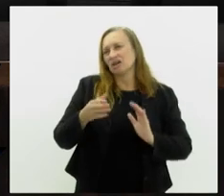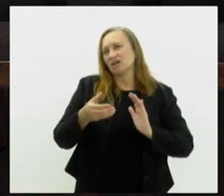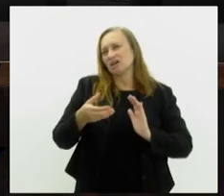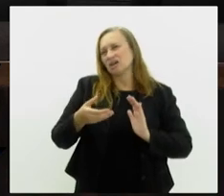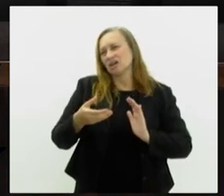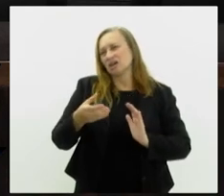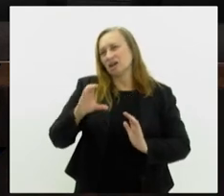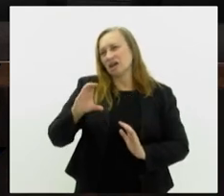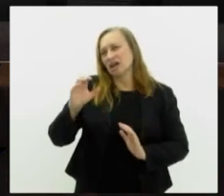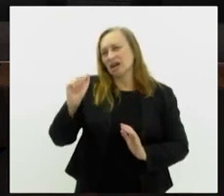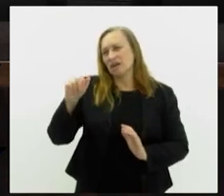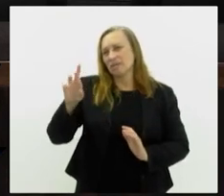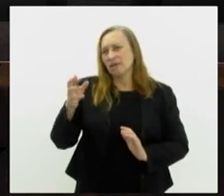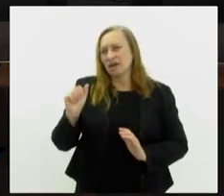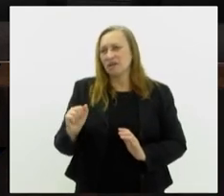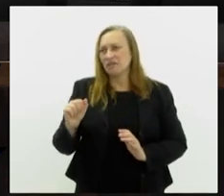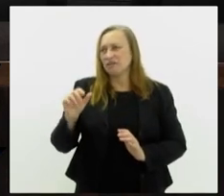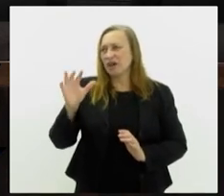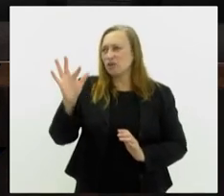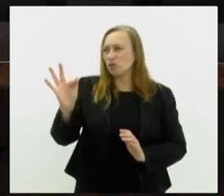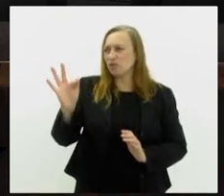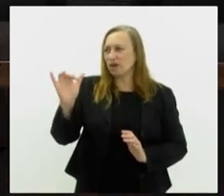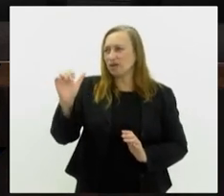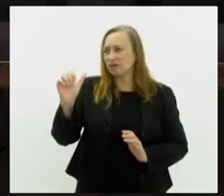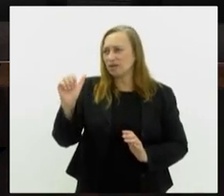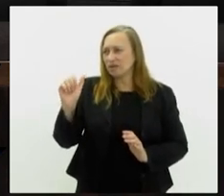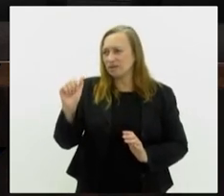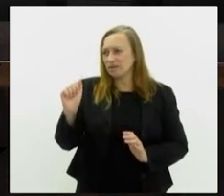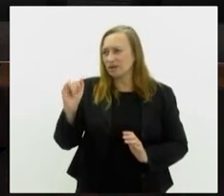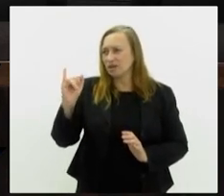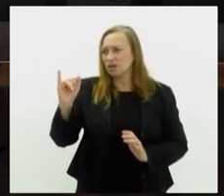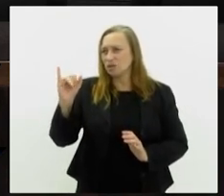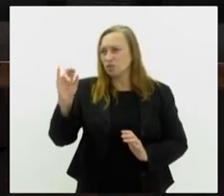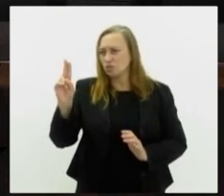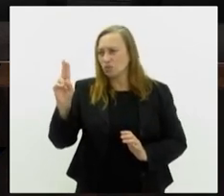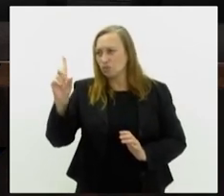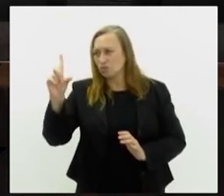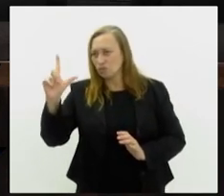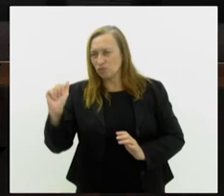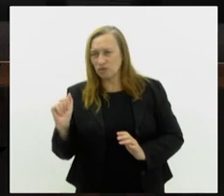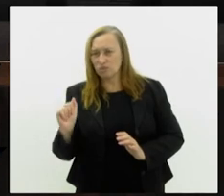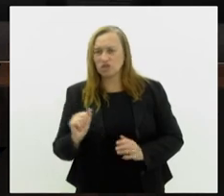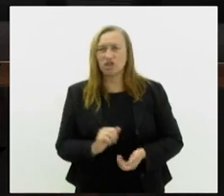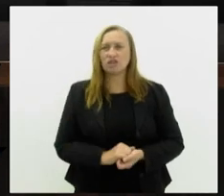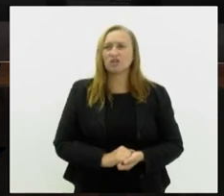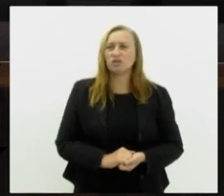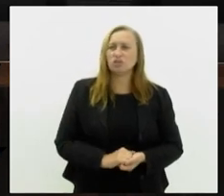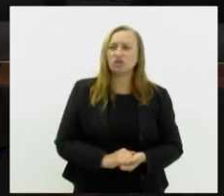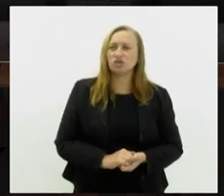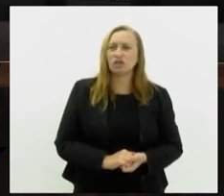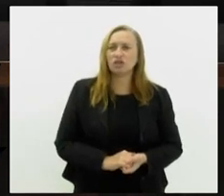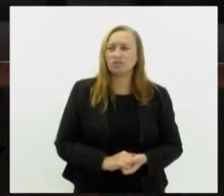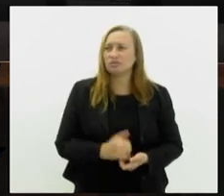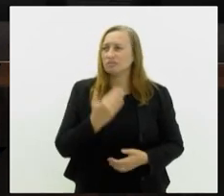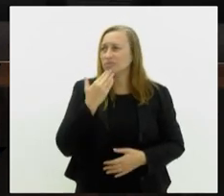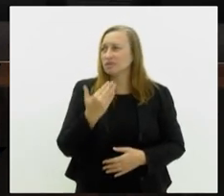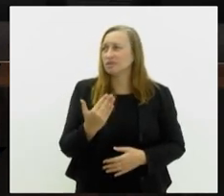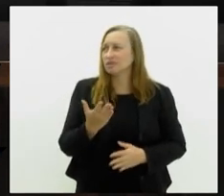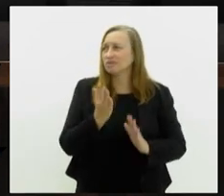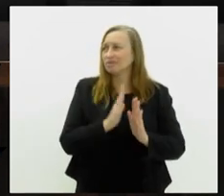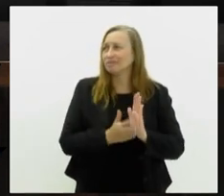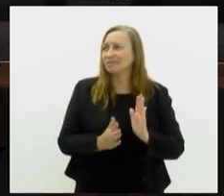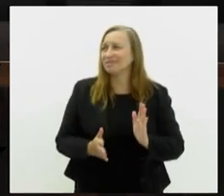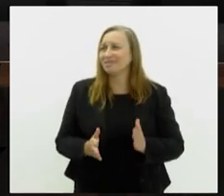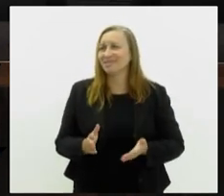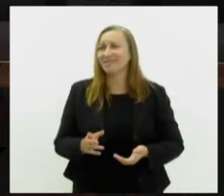muito bem-vindo. E pedir, deputado Marcelo Dino, a questão de ordem dentro da indicação, para a gente continuar